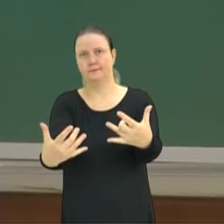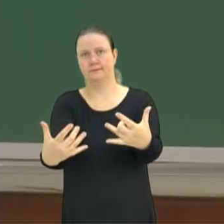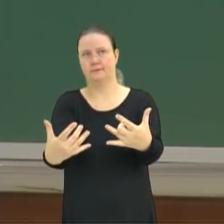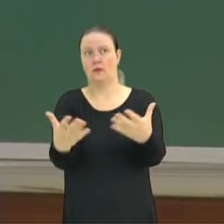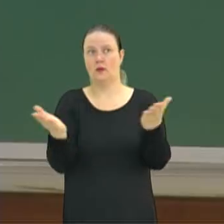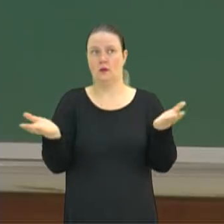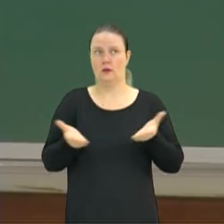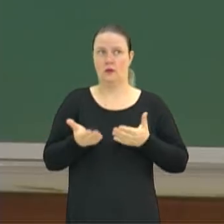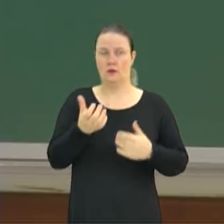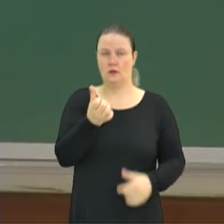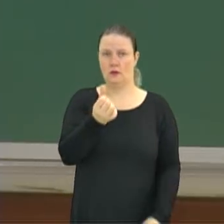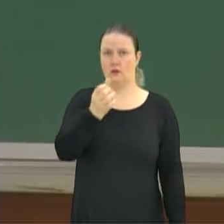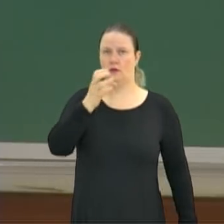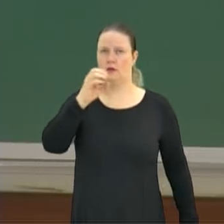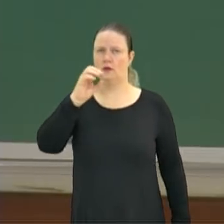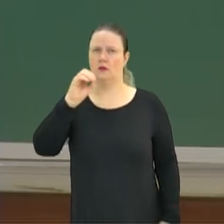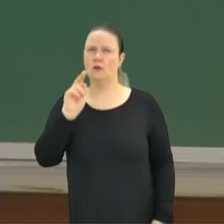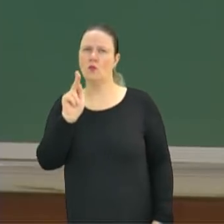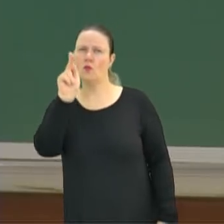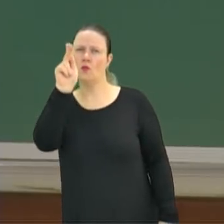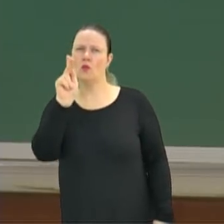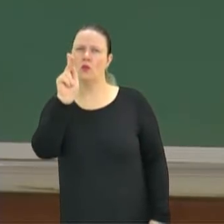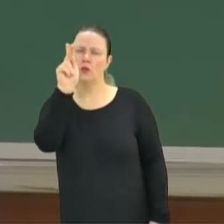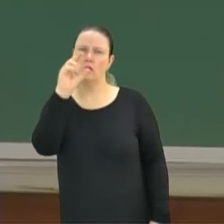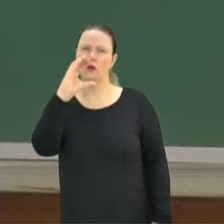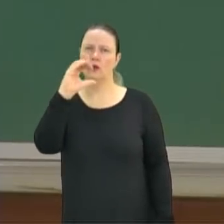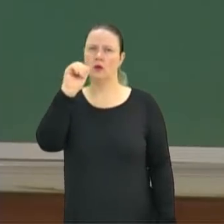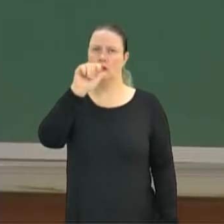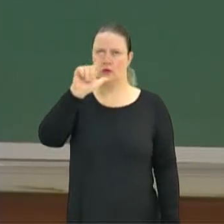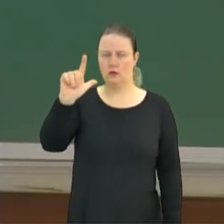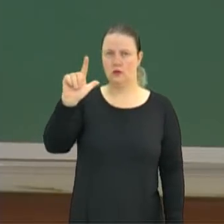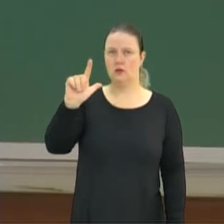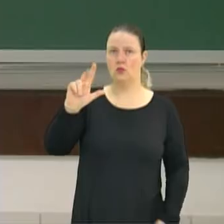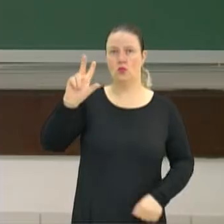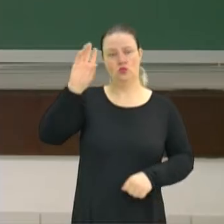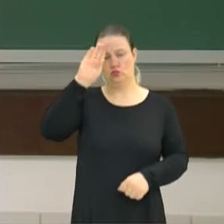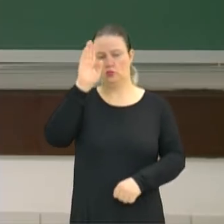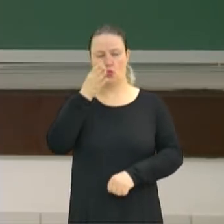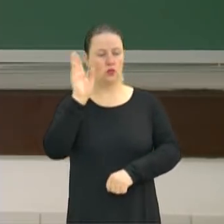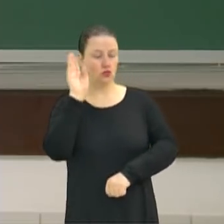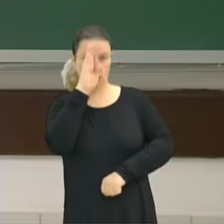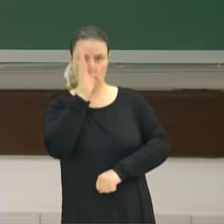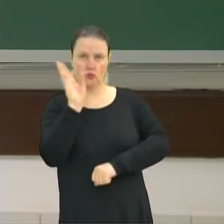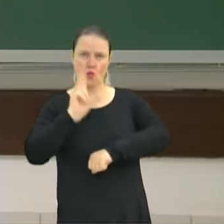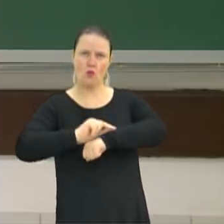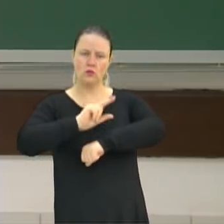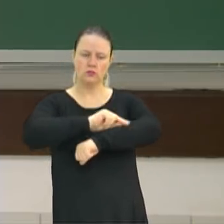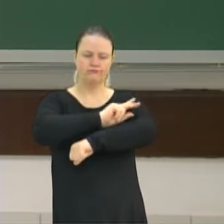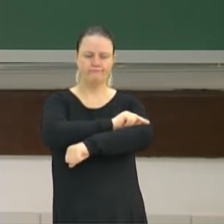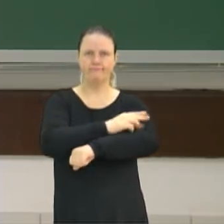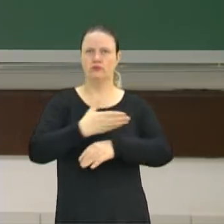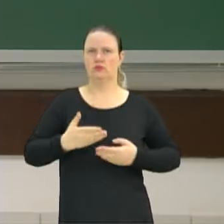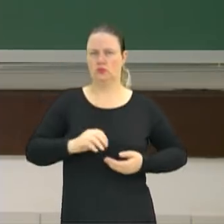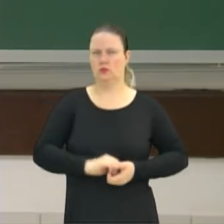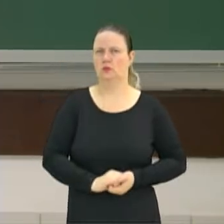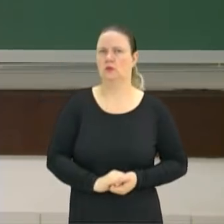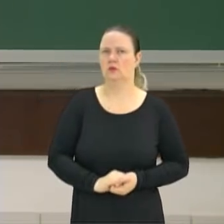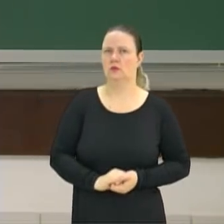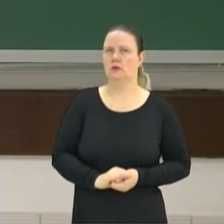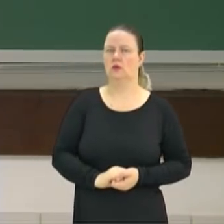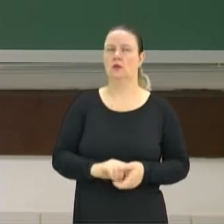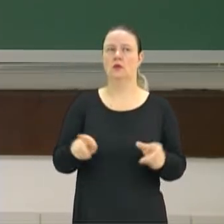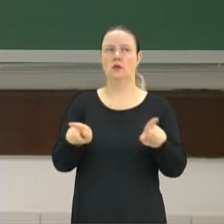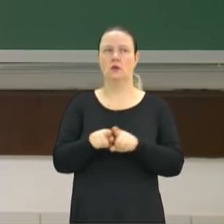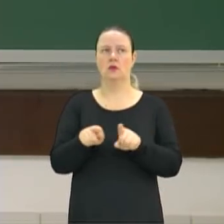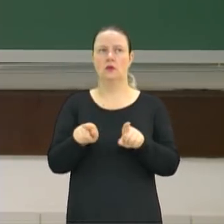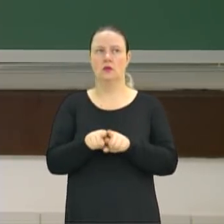600 quilocalorias por metro ao ano vai para o gafanhoto. E apenas 40 quilocalorias por metro quadrado ao ano acaba indo para os sapos. Então